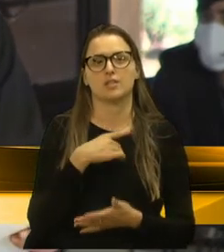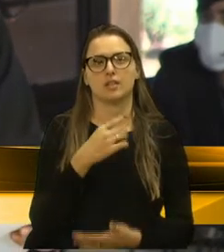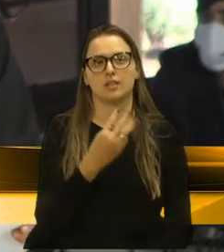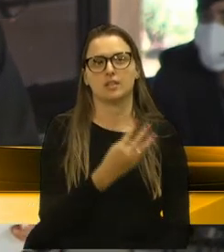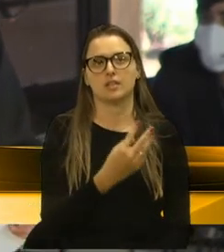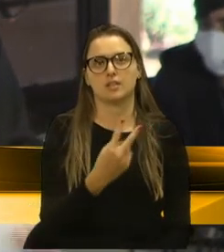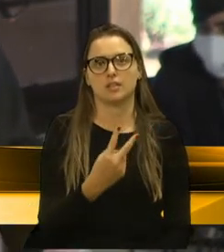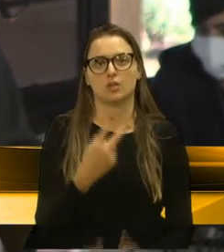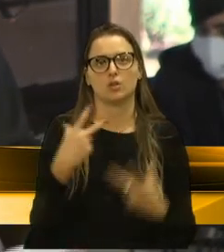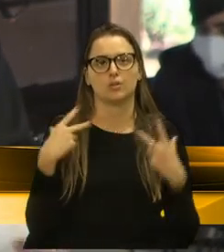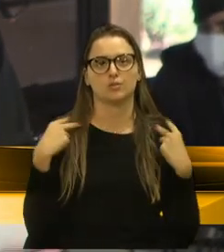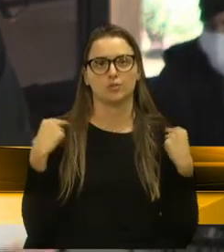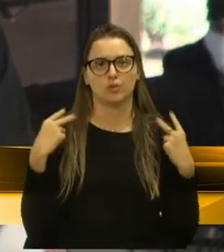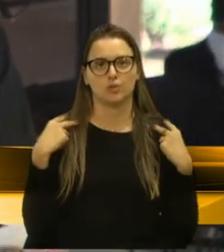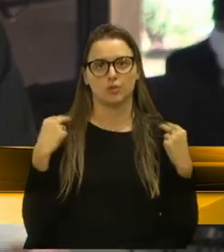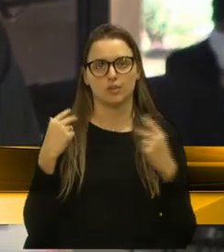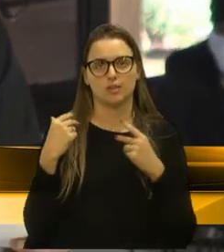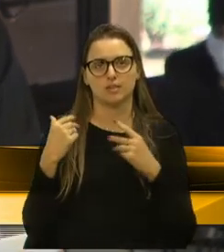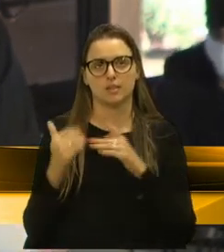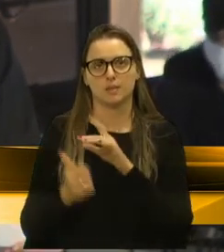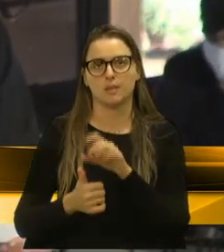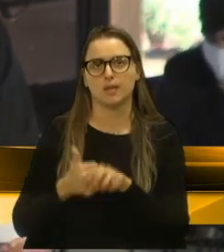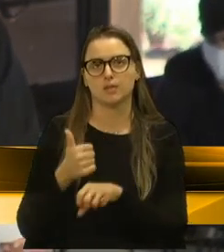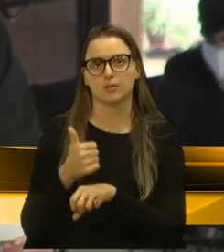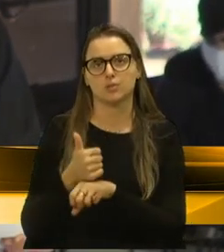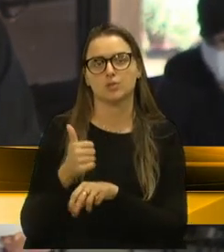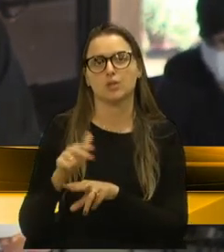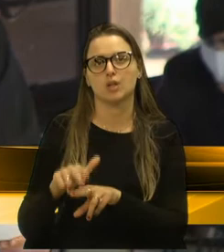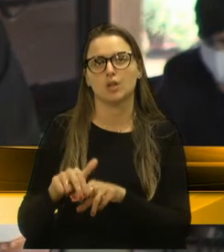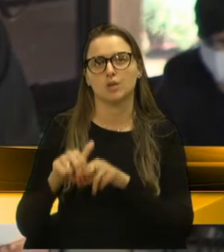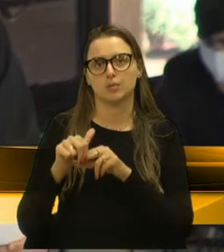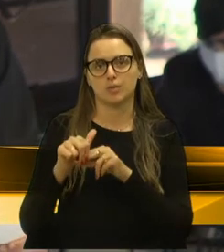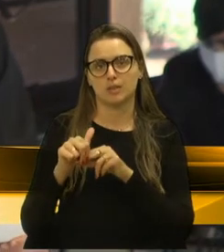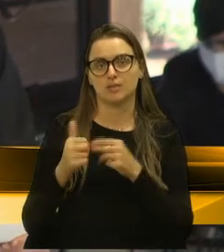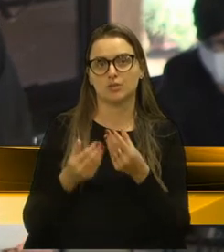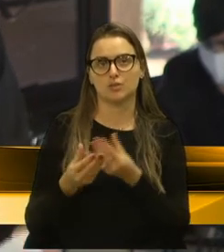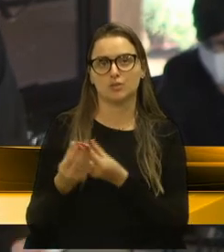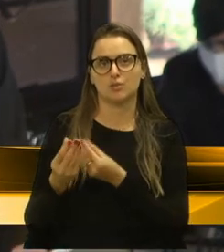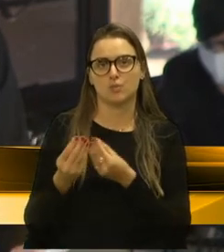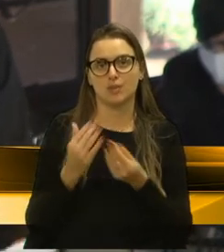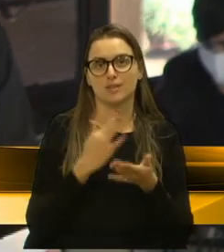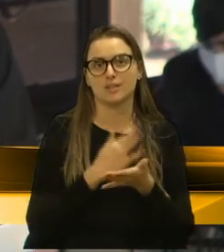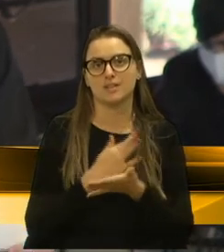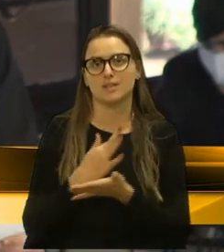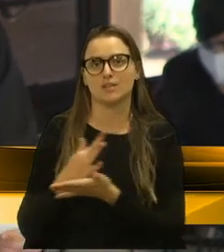32 motoristas reservas devido à alta incidência de faltas.